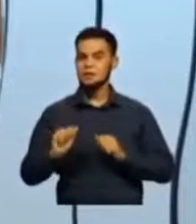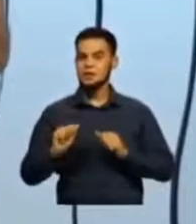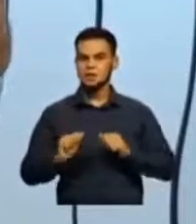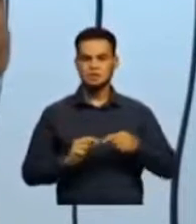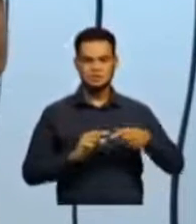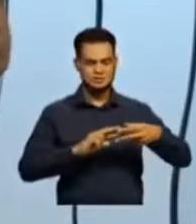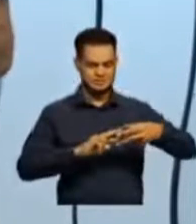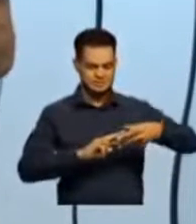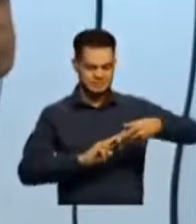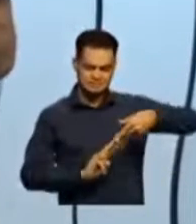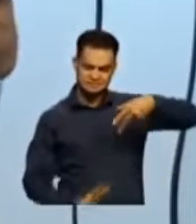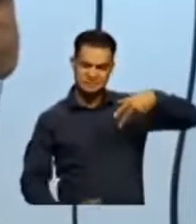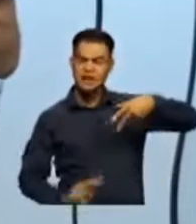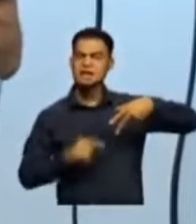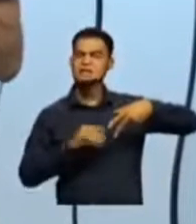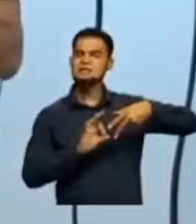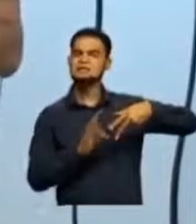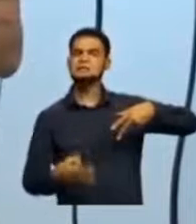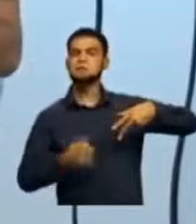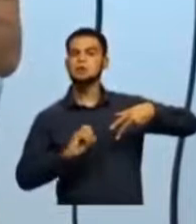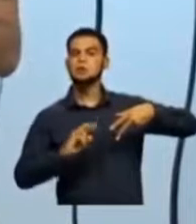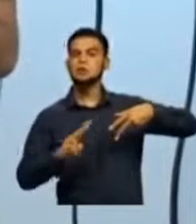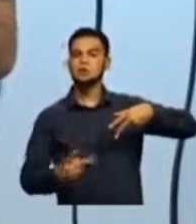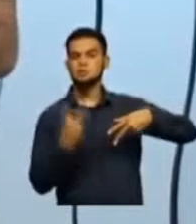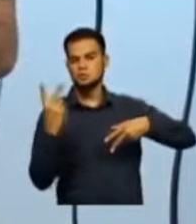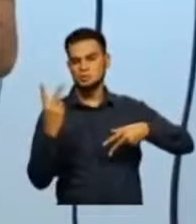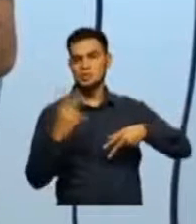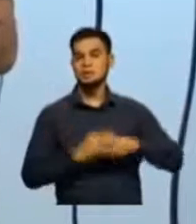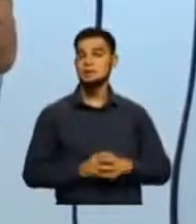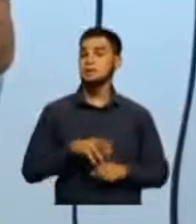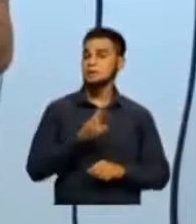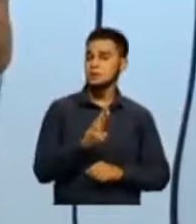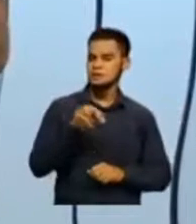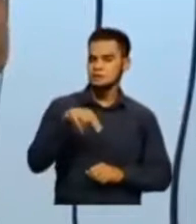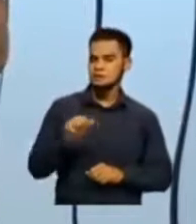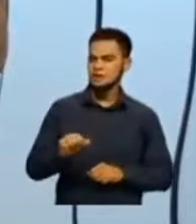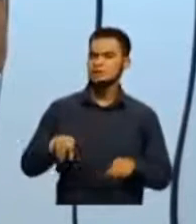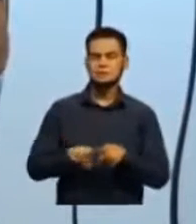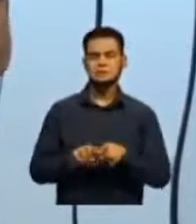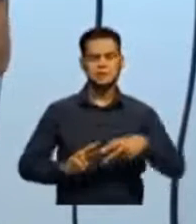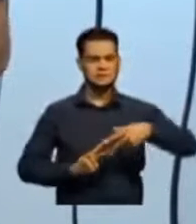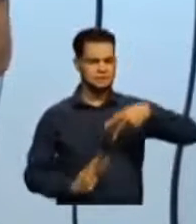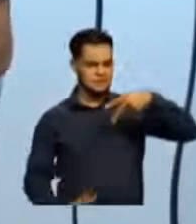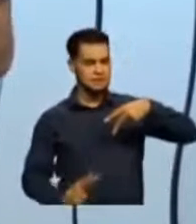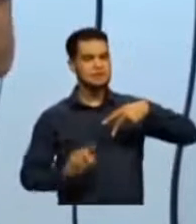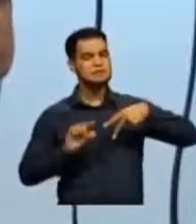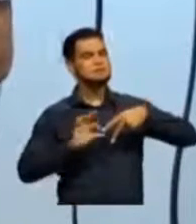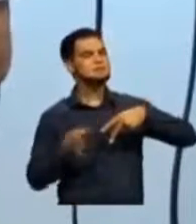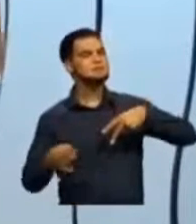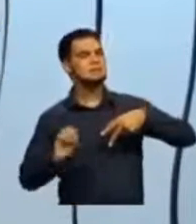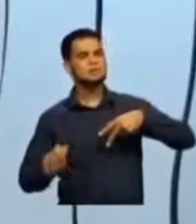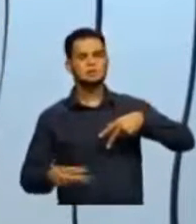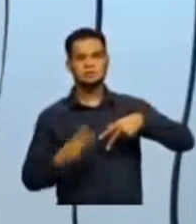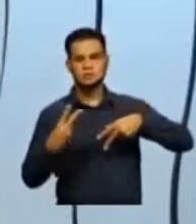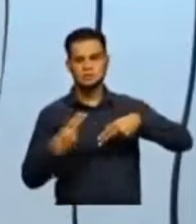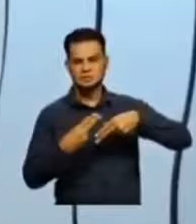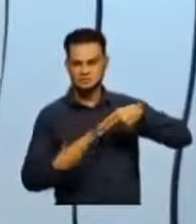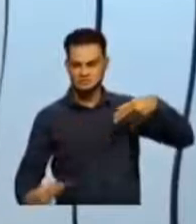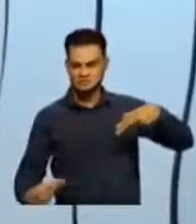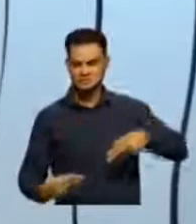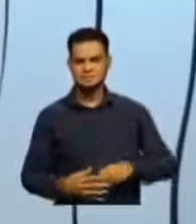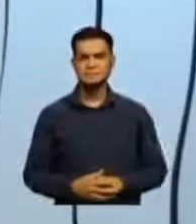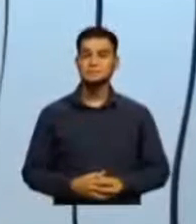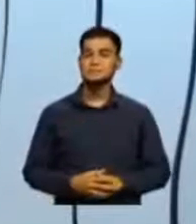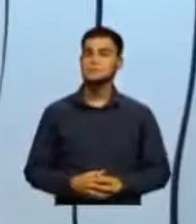simples ou dupla. E o de RNA, a mesma coisa, fita simples ou dupla.